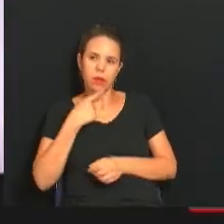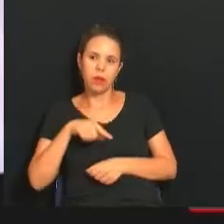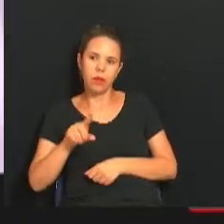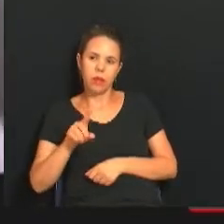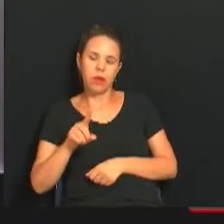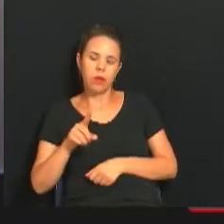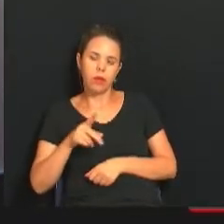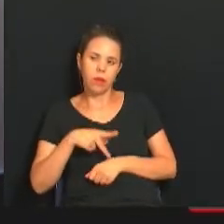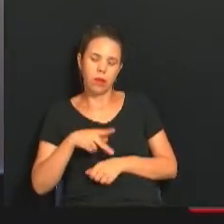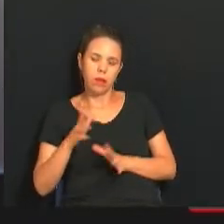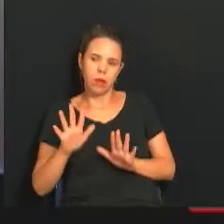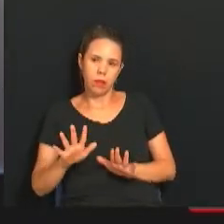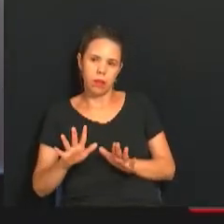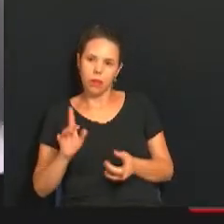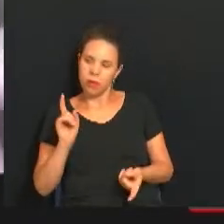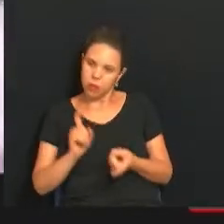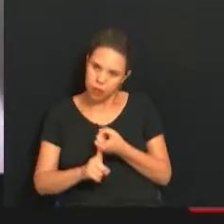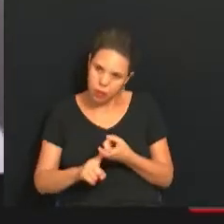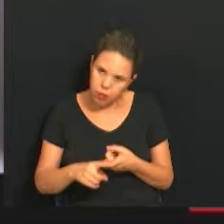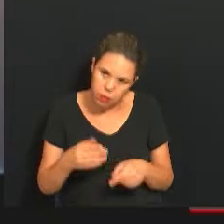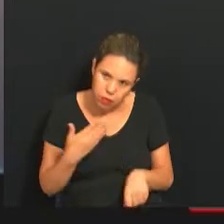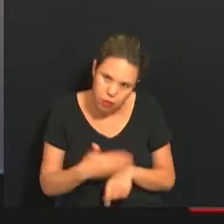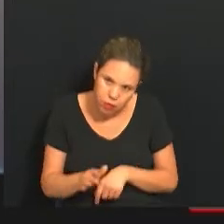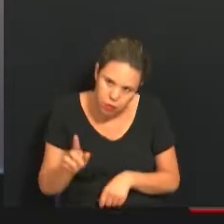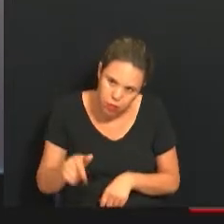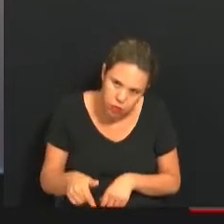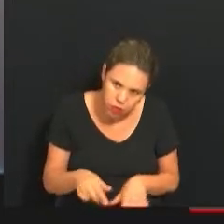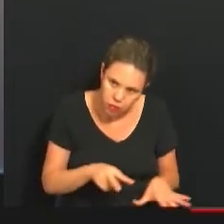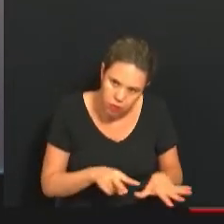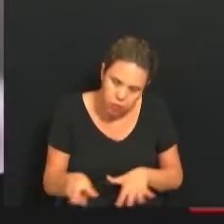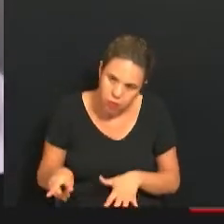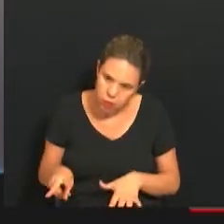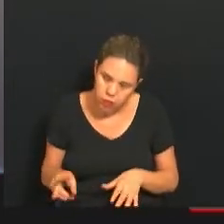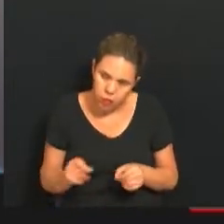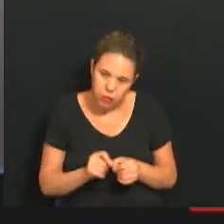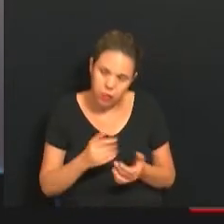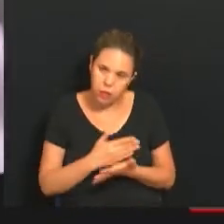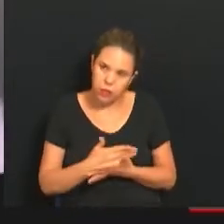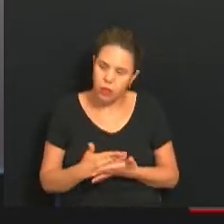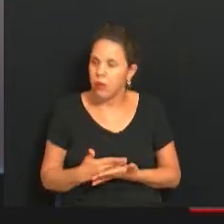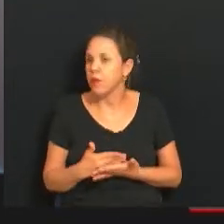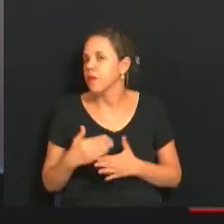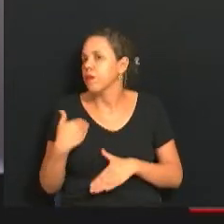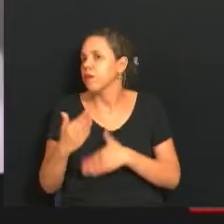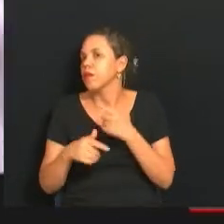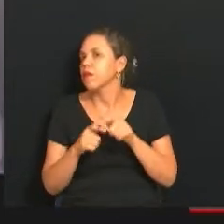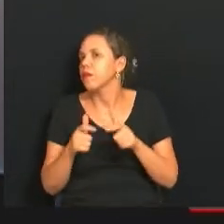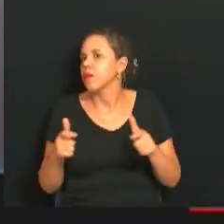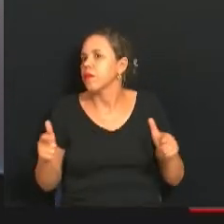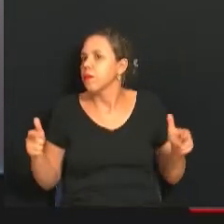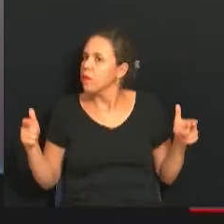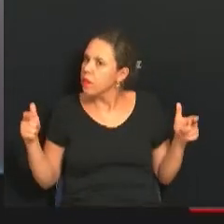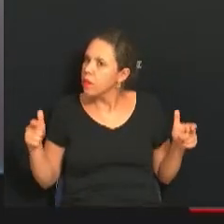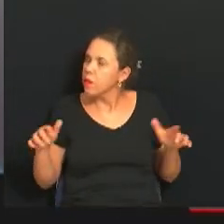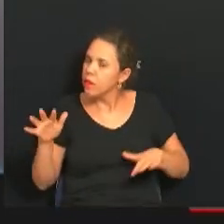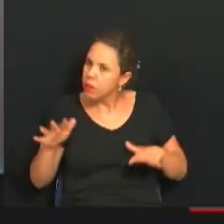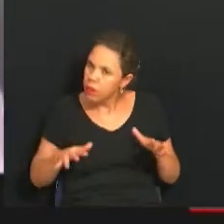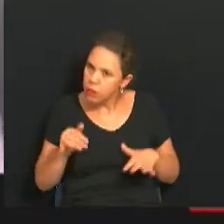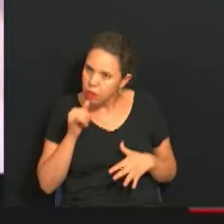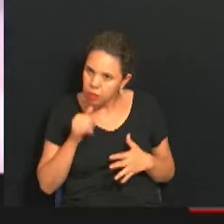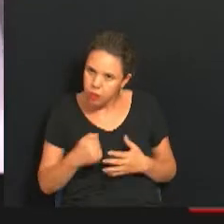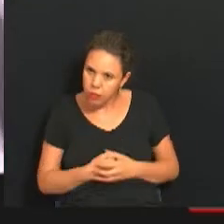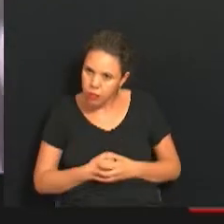As sanções que foram aplicadas a partir dessa semana começaram a ser cada vez mais draconianas, ou seja,